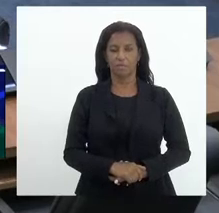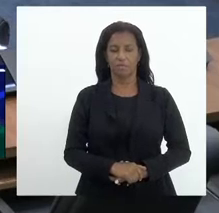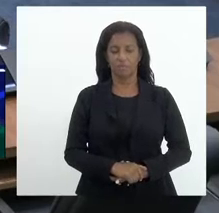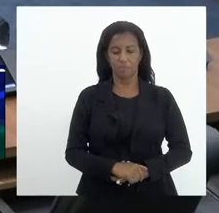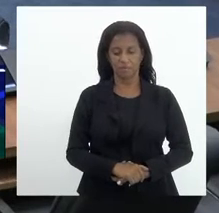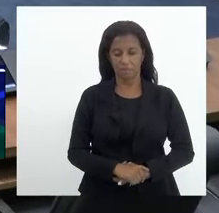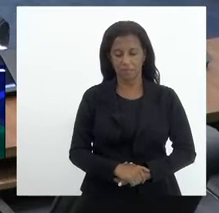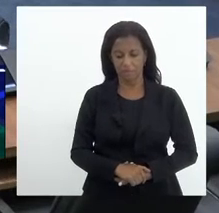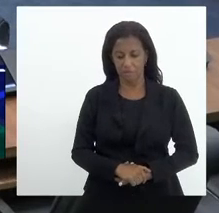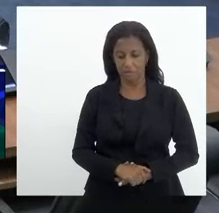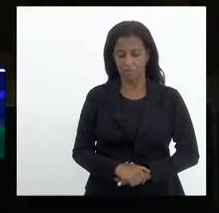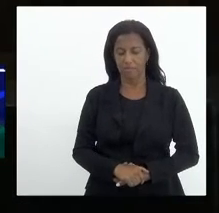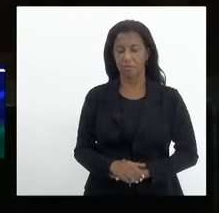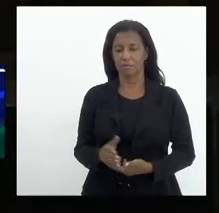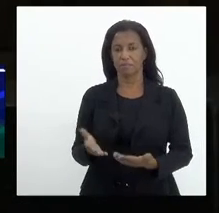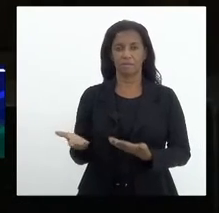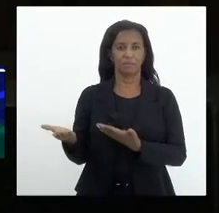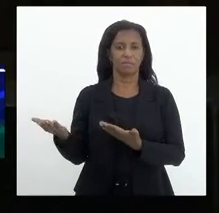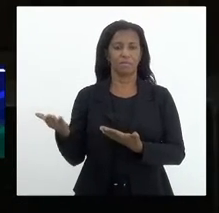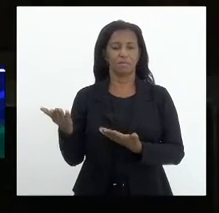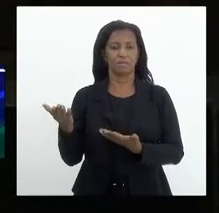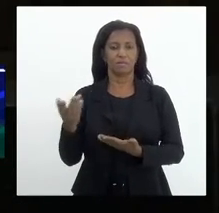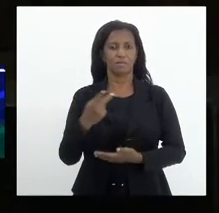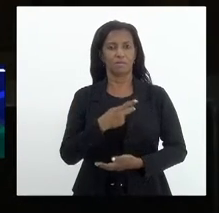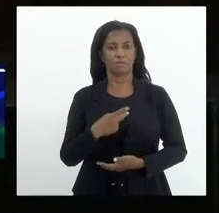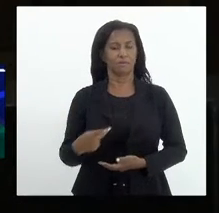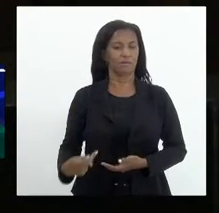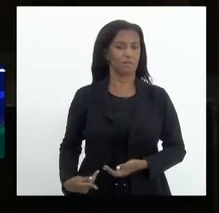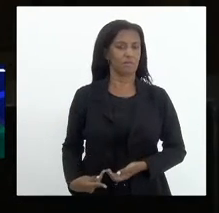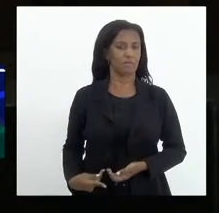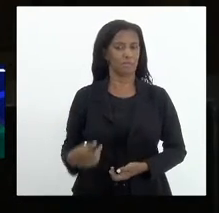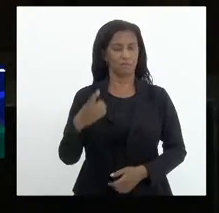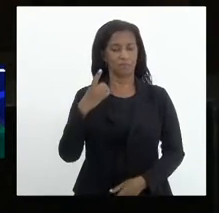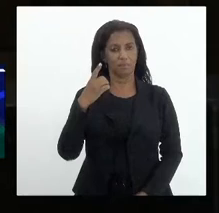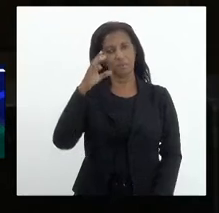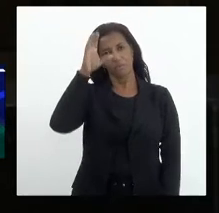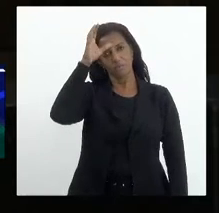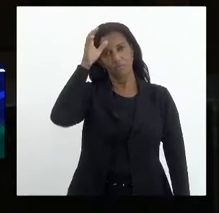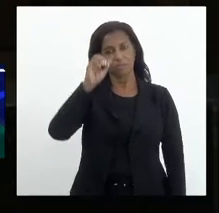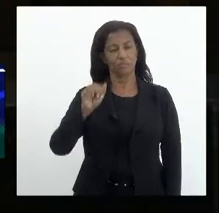Senhora presidente, deputada Tia Ju,